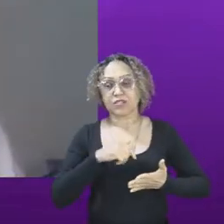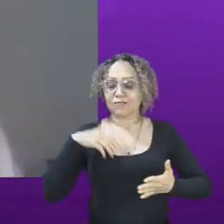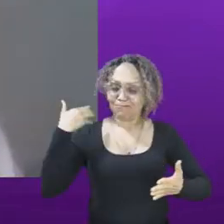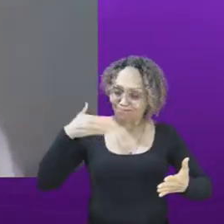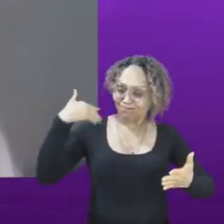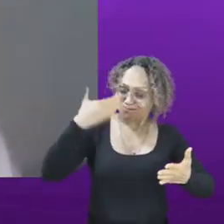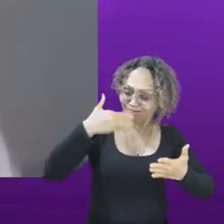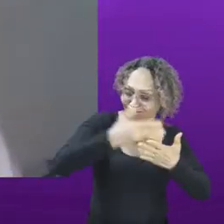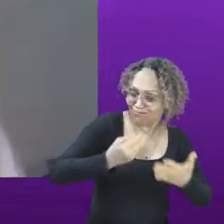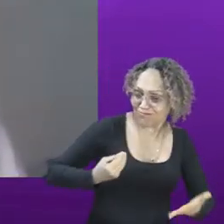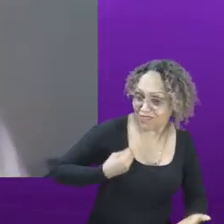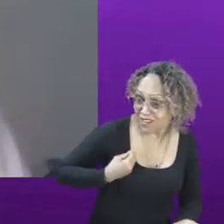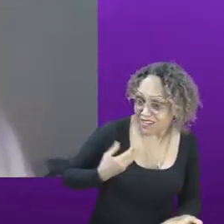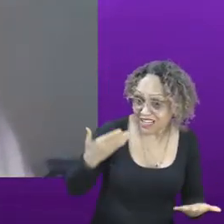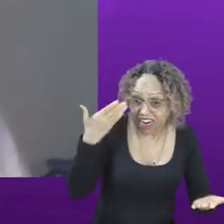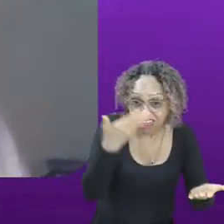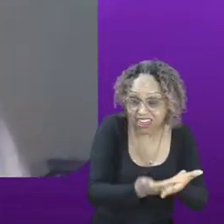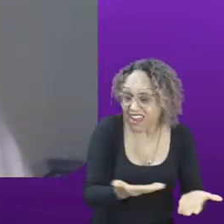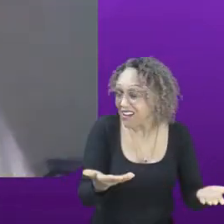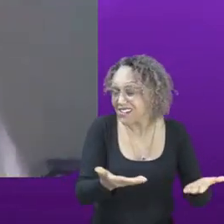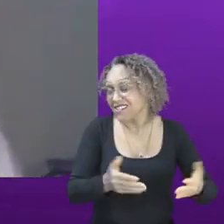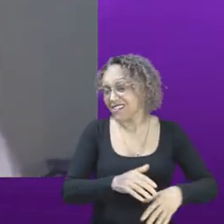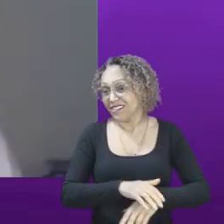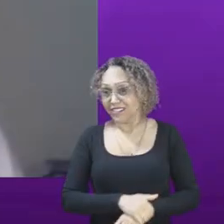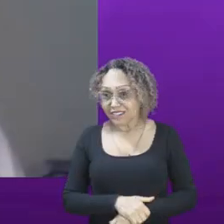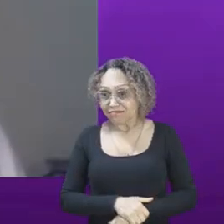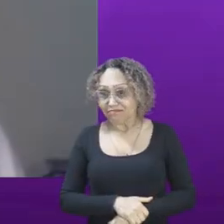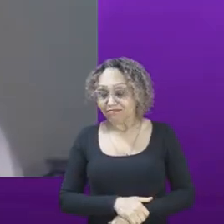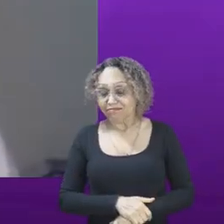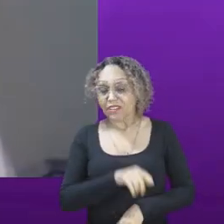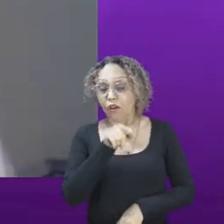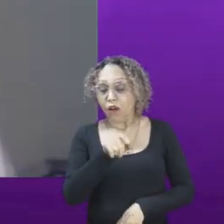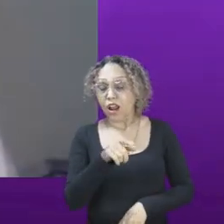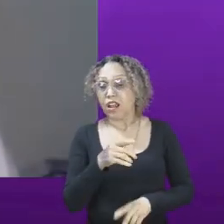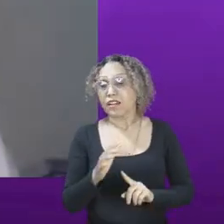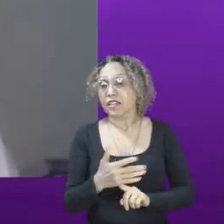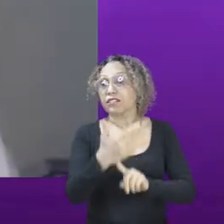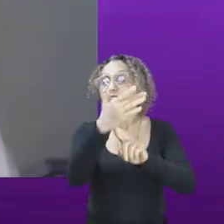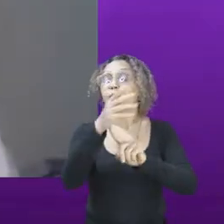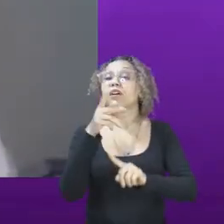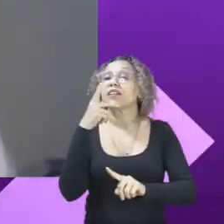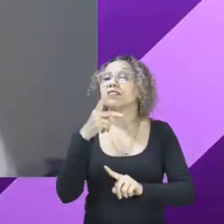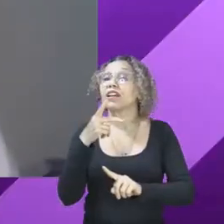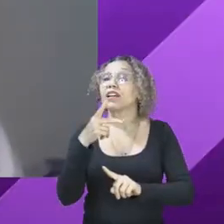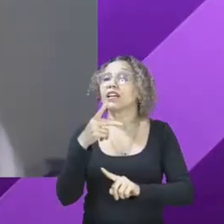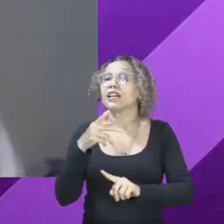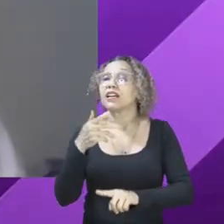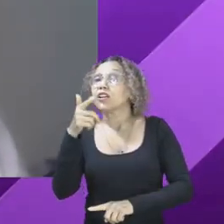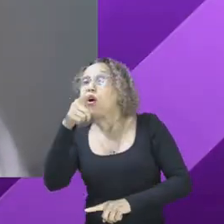então, dessas tecnologias, nós estamos falando de uma outra matriz civilizatória,